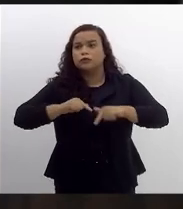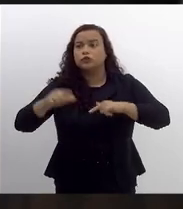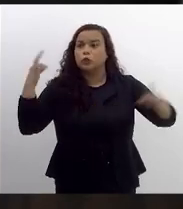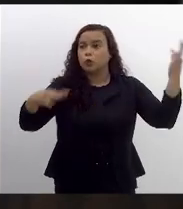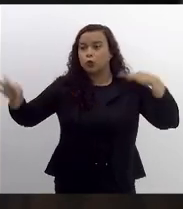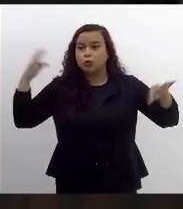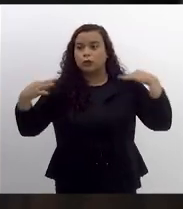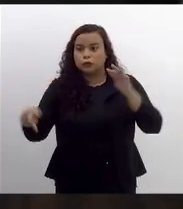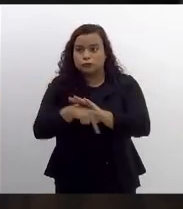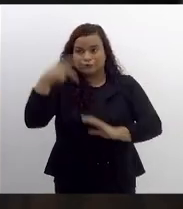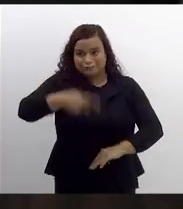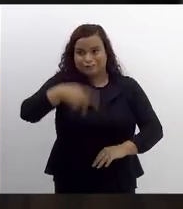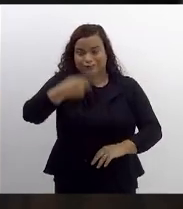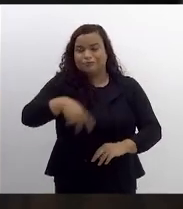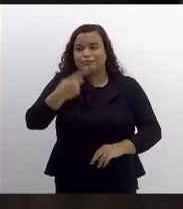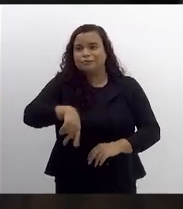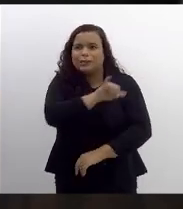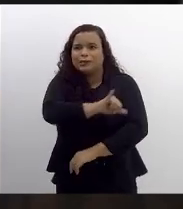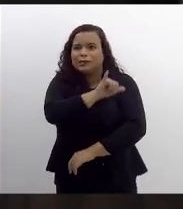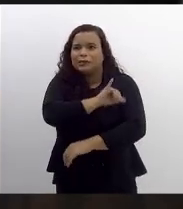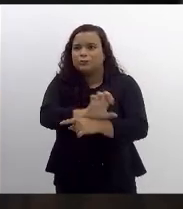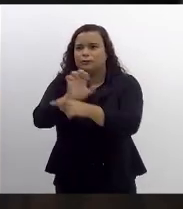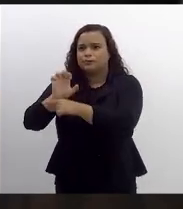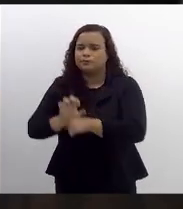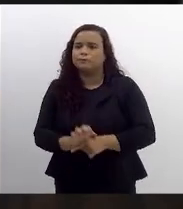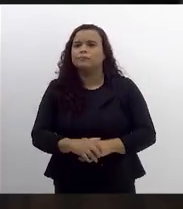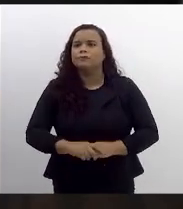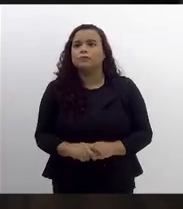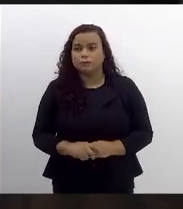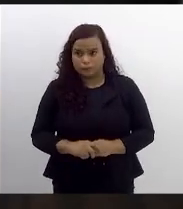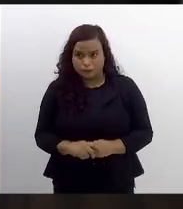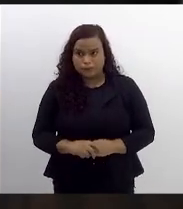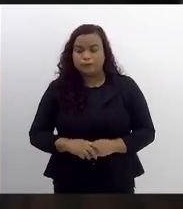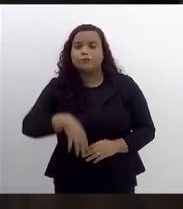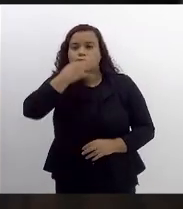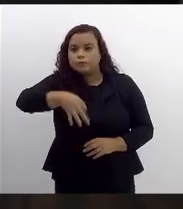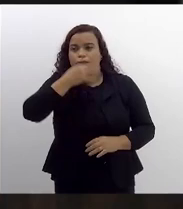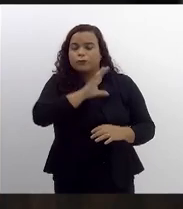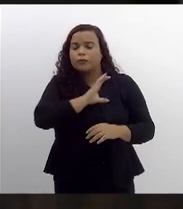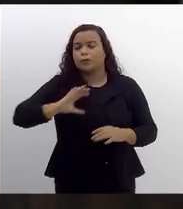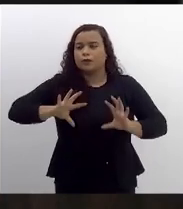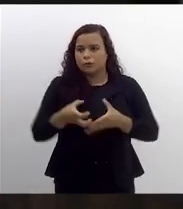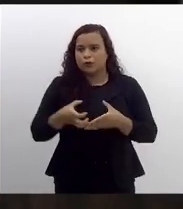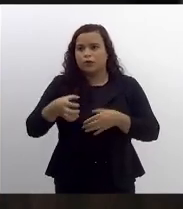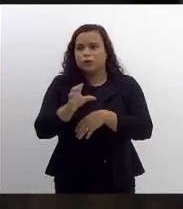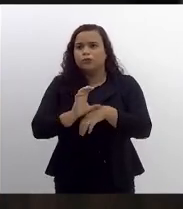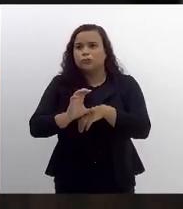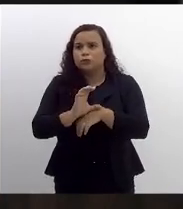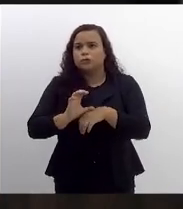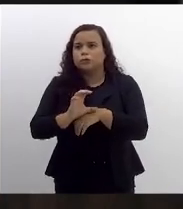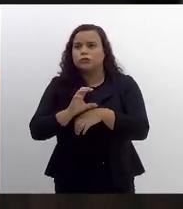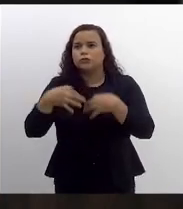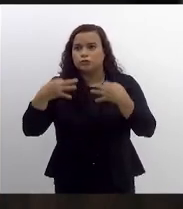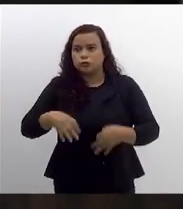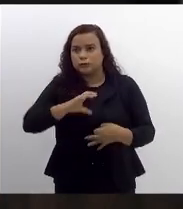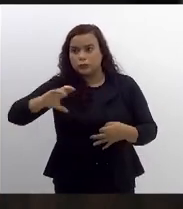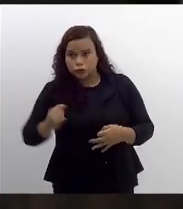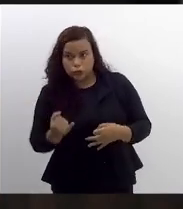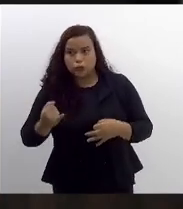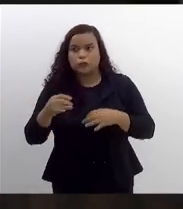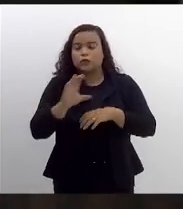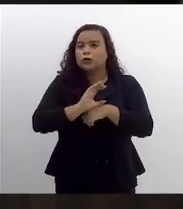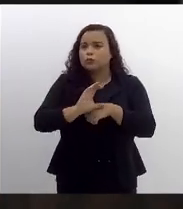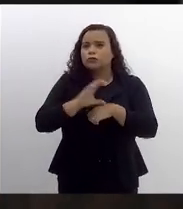turismo do Estado do Rio de Janeiro e dá outras provi sória outras providências pareceres da comissão de concessão desse pela funcionalidade com emendas de